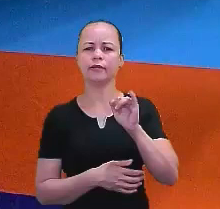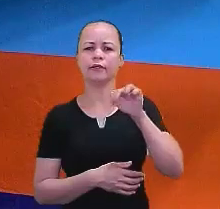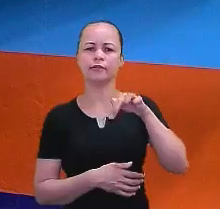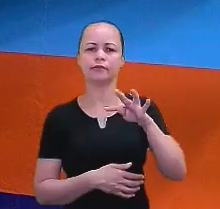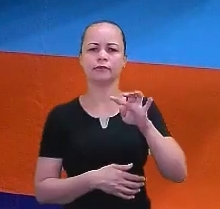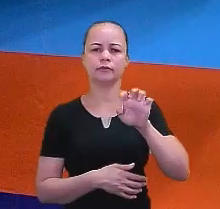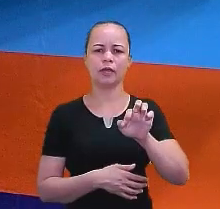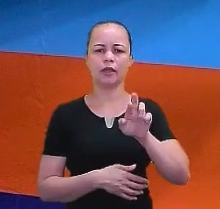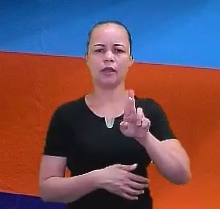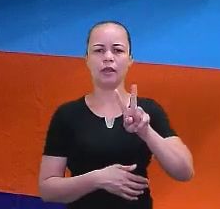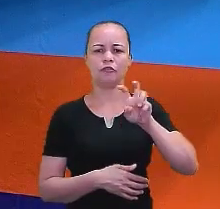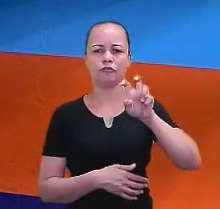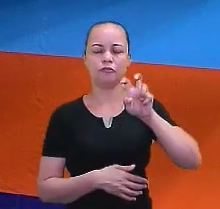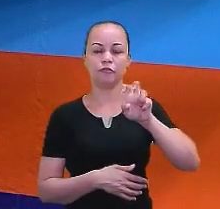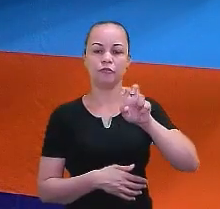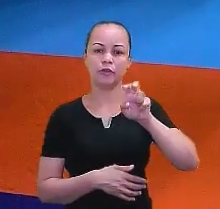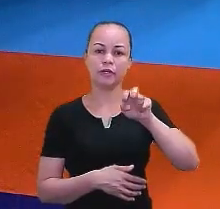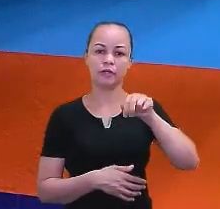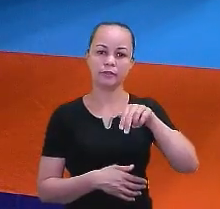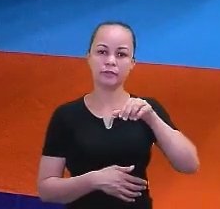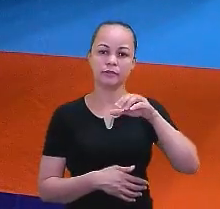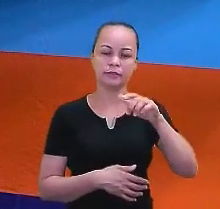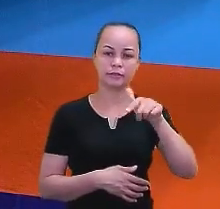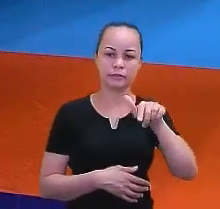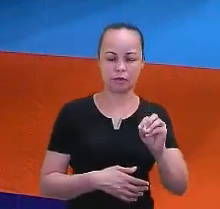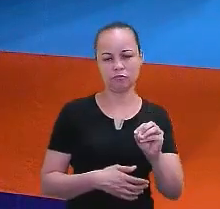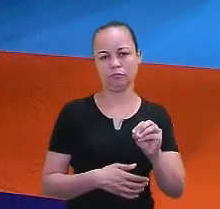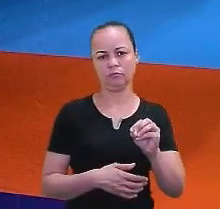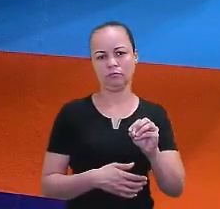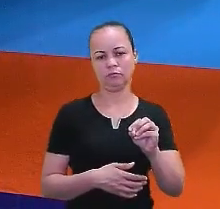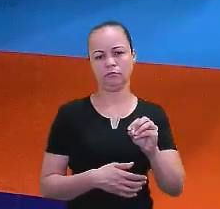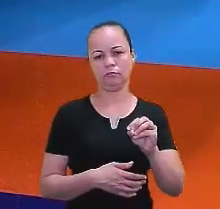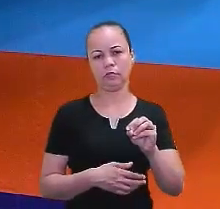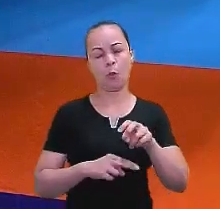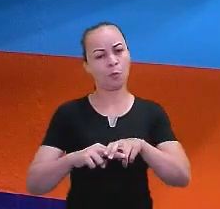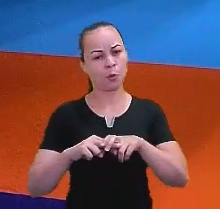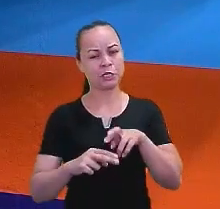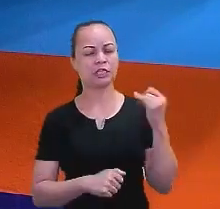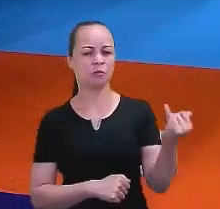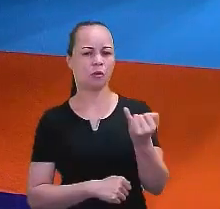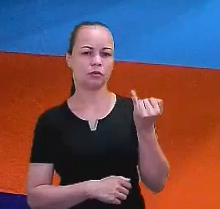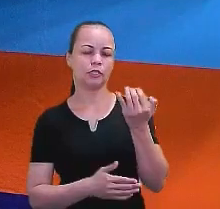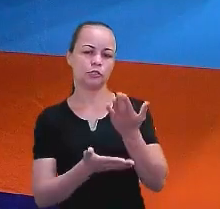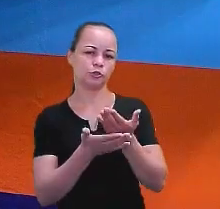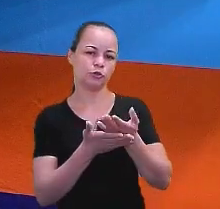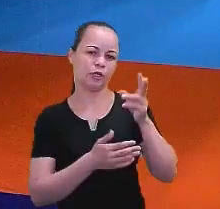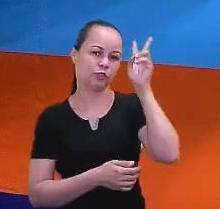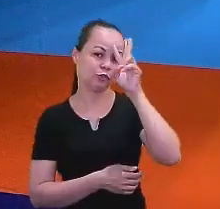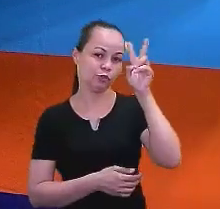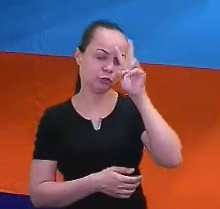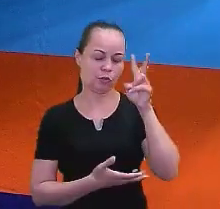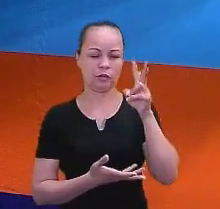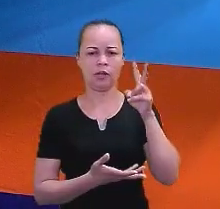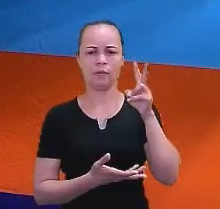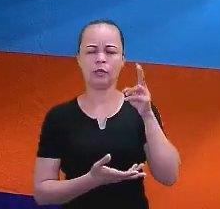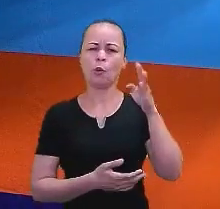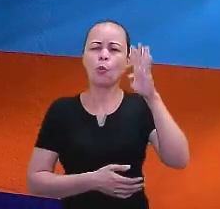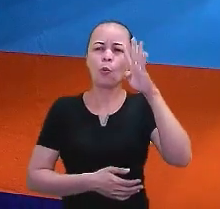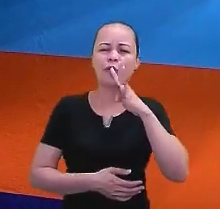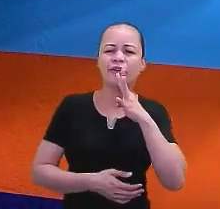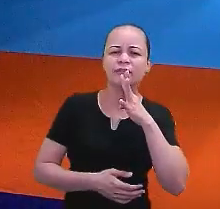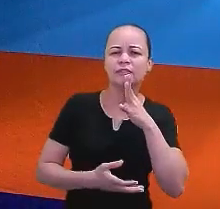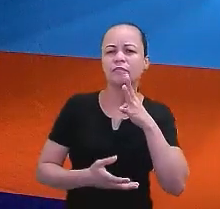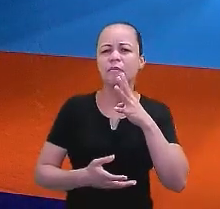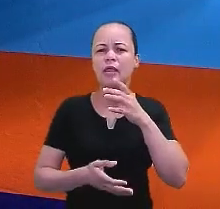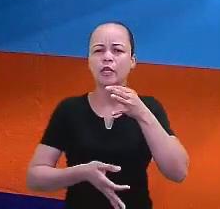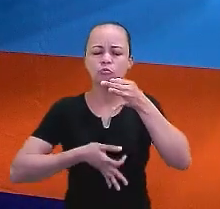Então, por isso a importância de nós estudarmos história, porque é a partir do conhecimento crítico, a partir